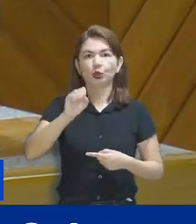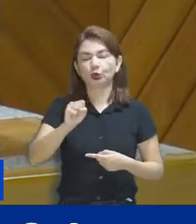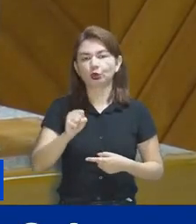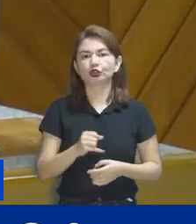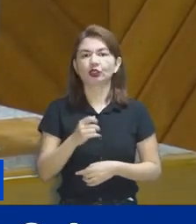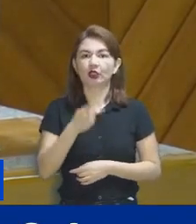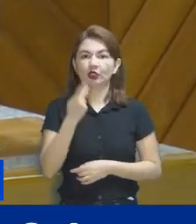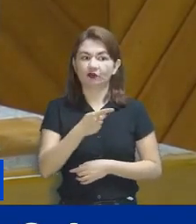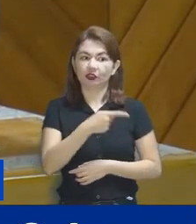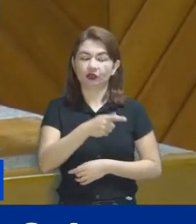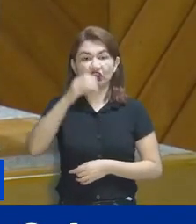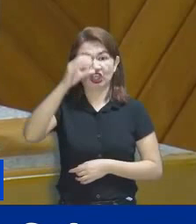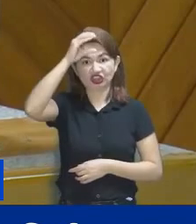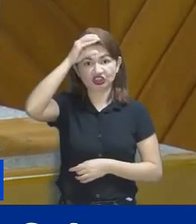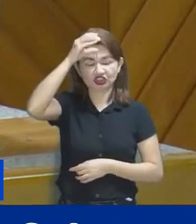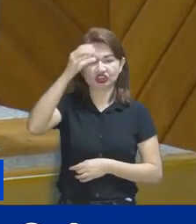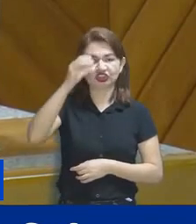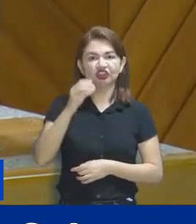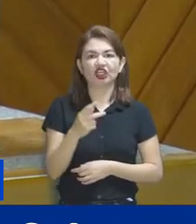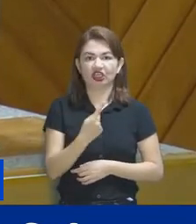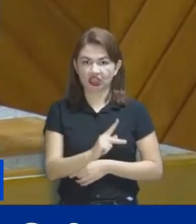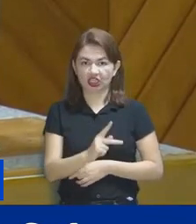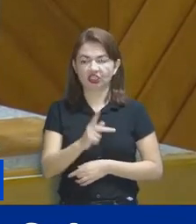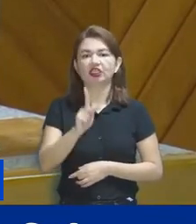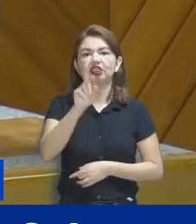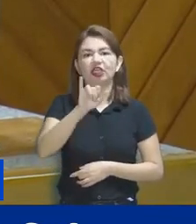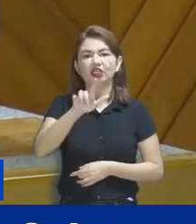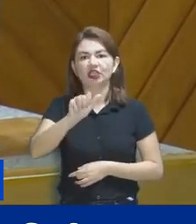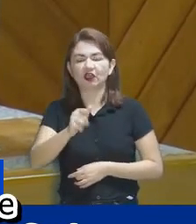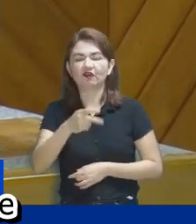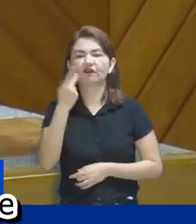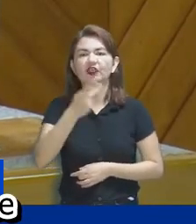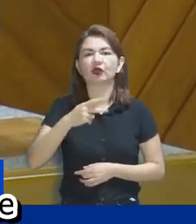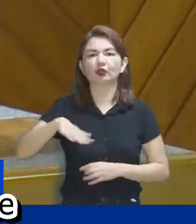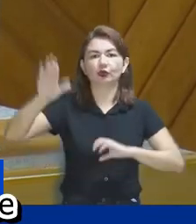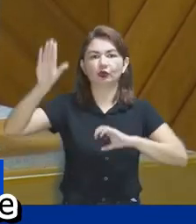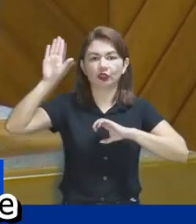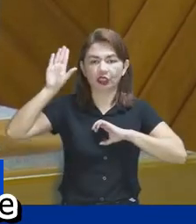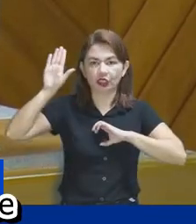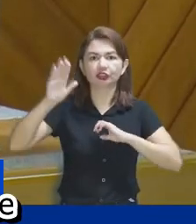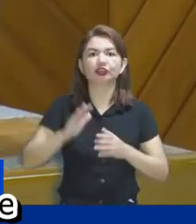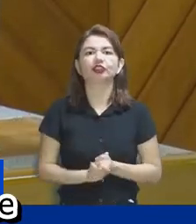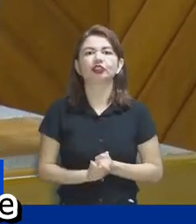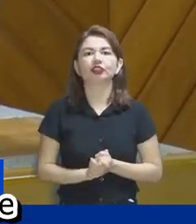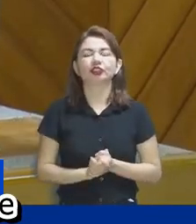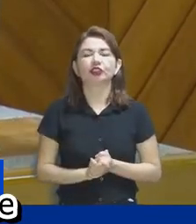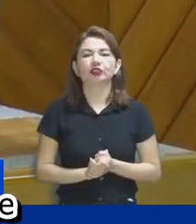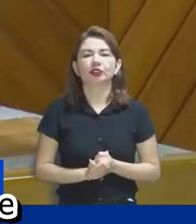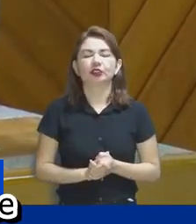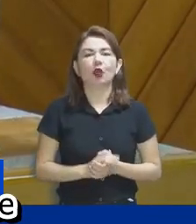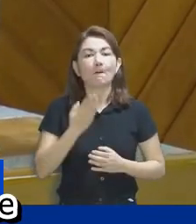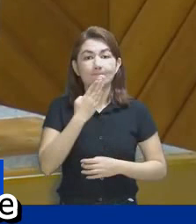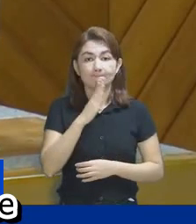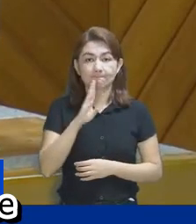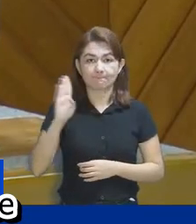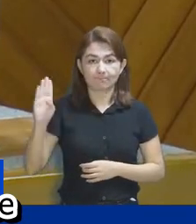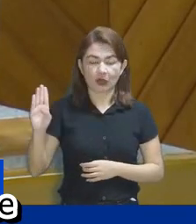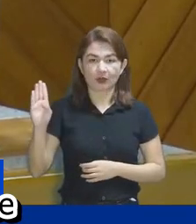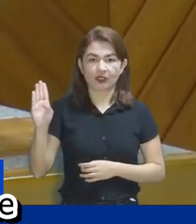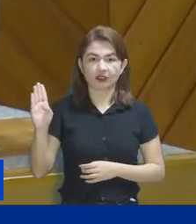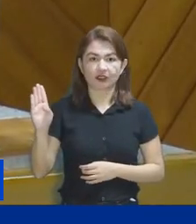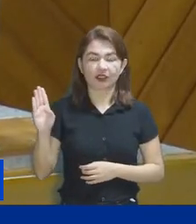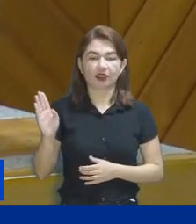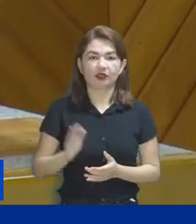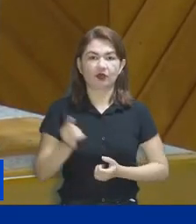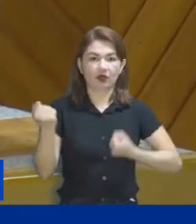Keila, tia dele, diz que o candidato Diogo Sênior lhe forneceria transporte e que, se ele